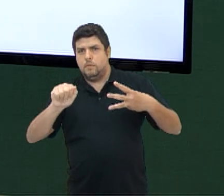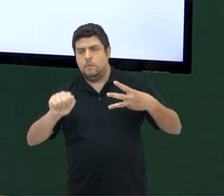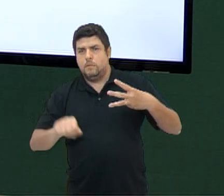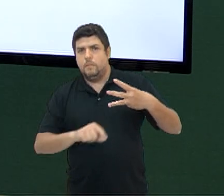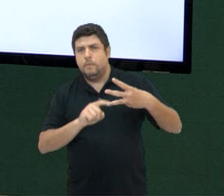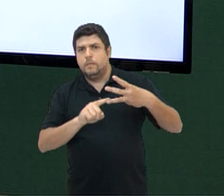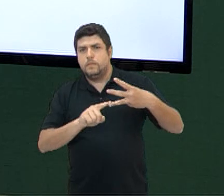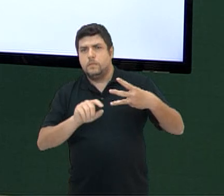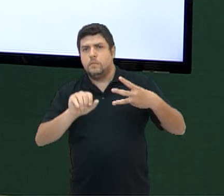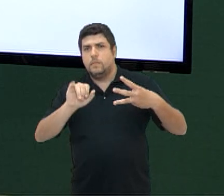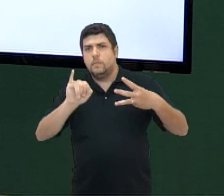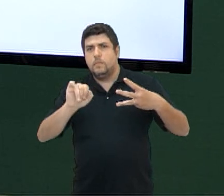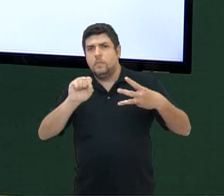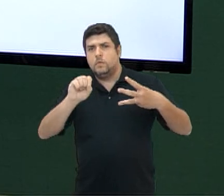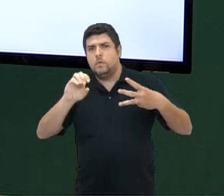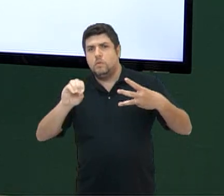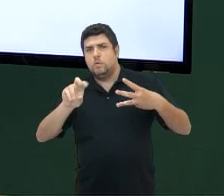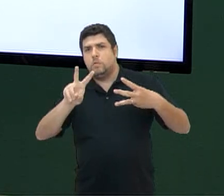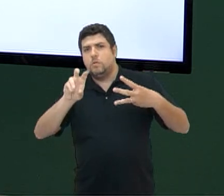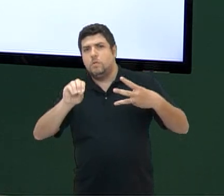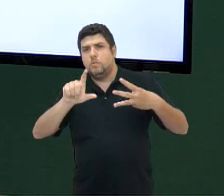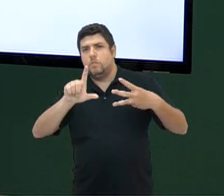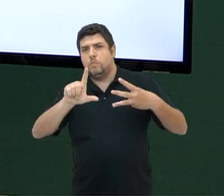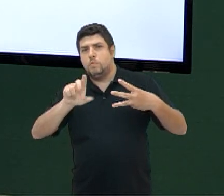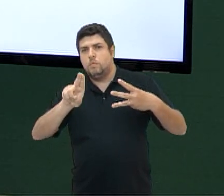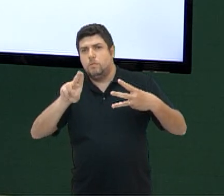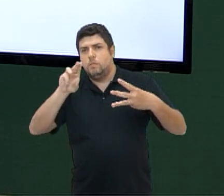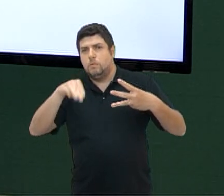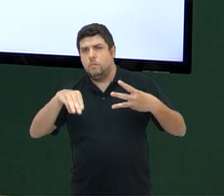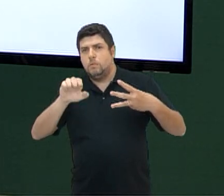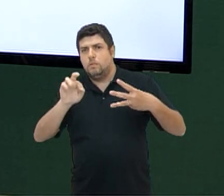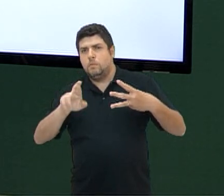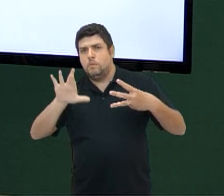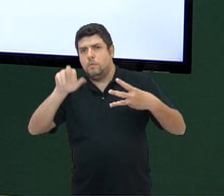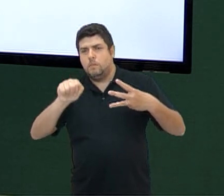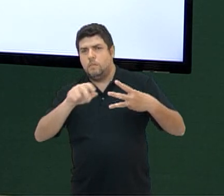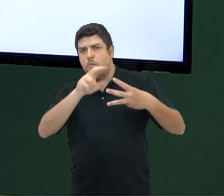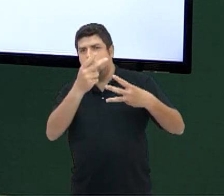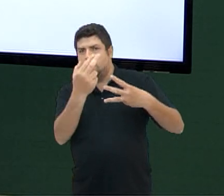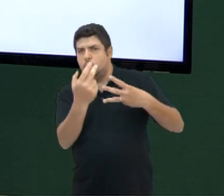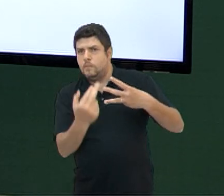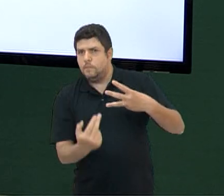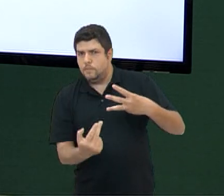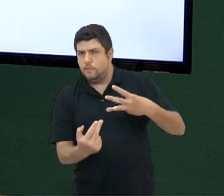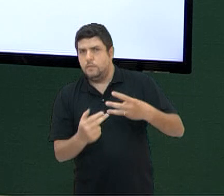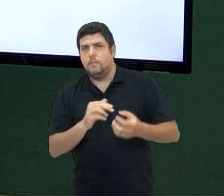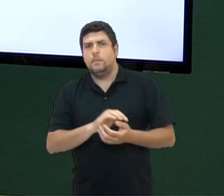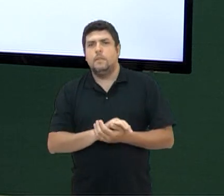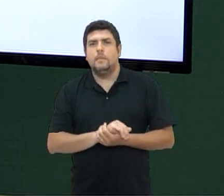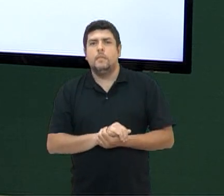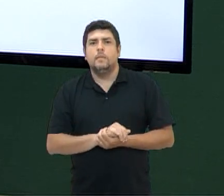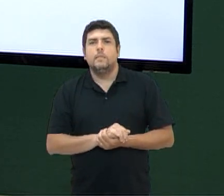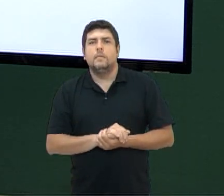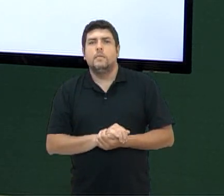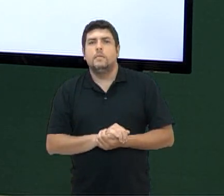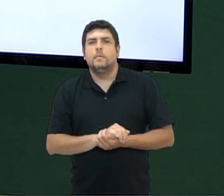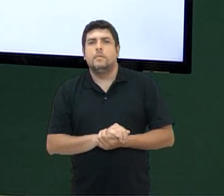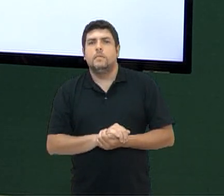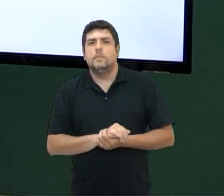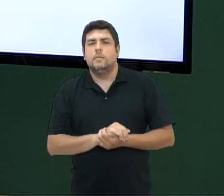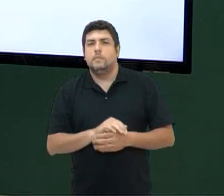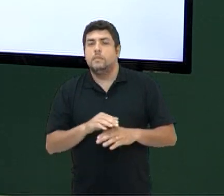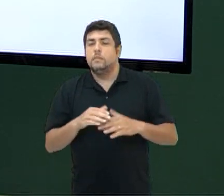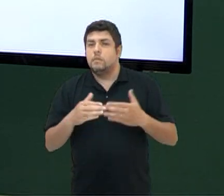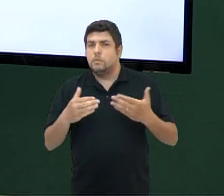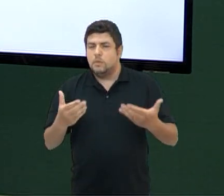transformação isovolumétrica, que é exatamente o mesmo conceito, certo? Então, dentro dessa